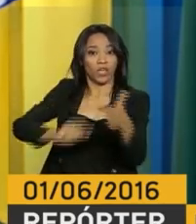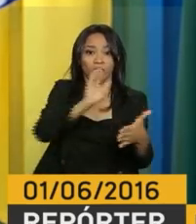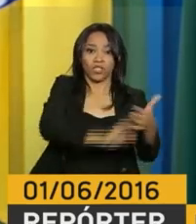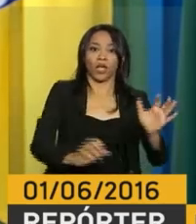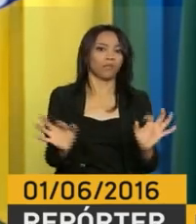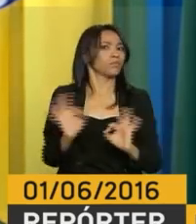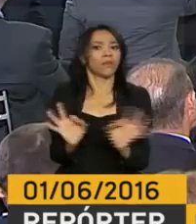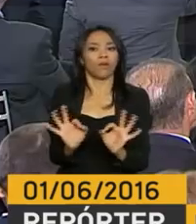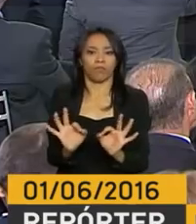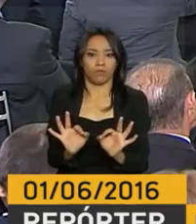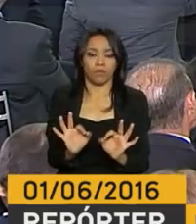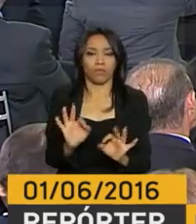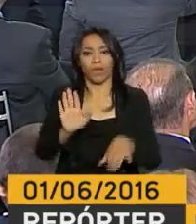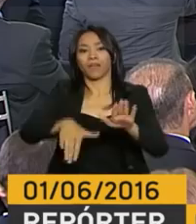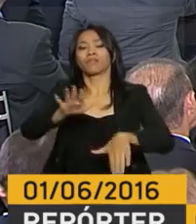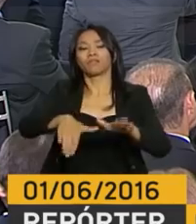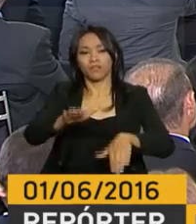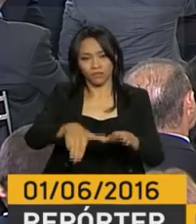vezes